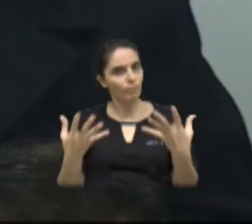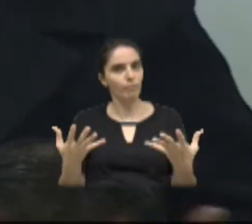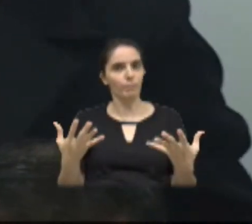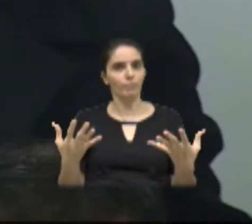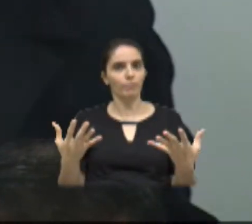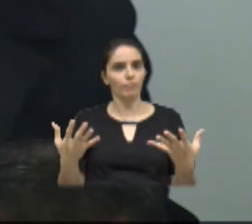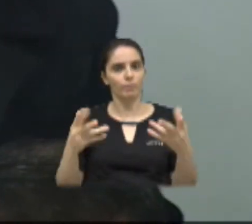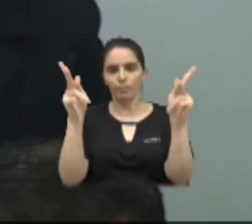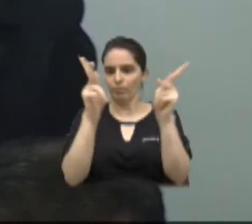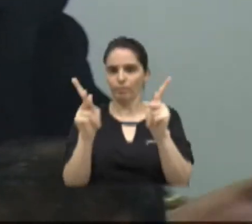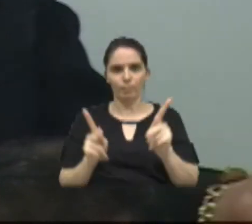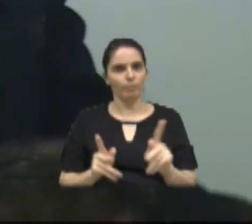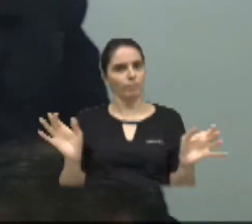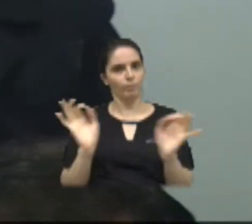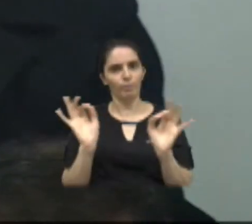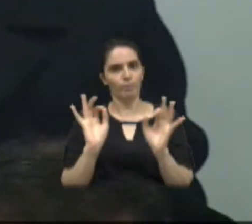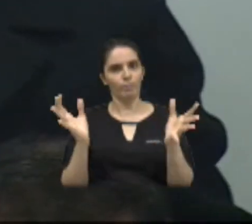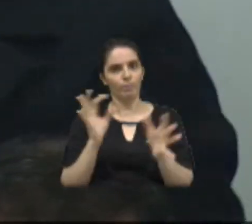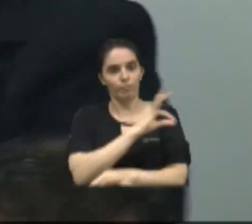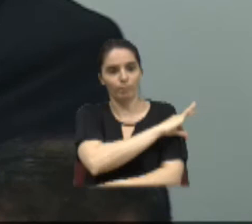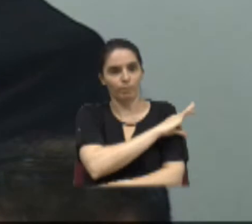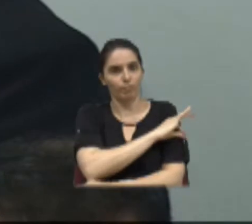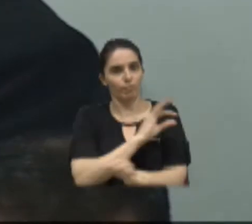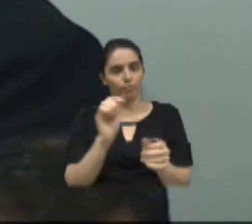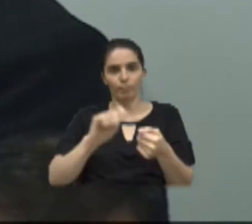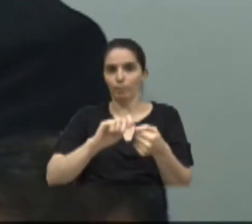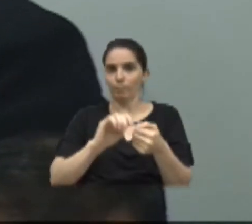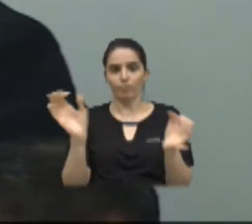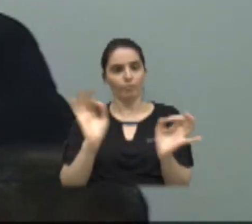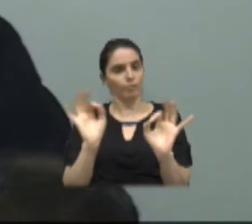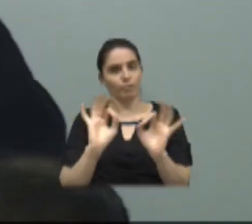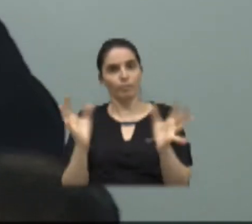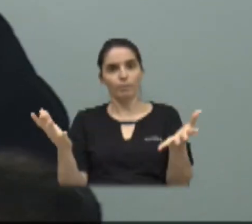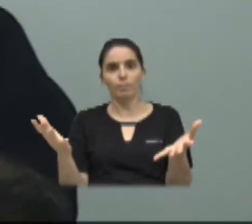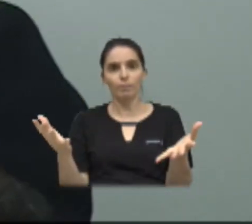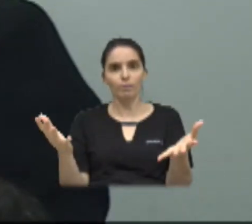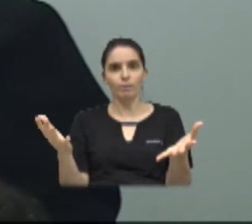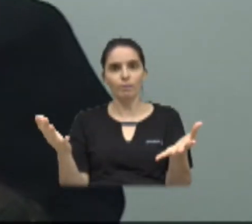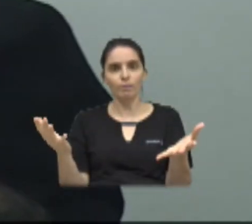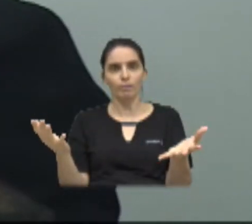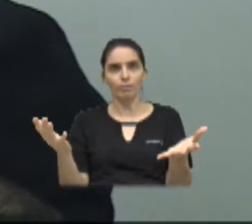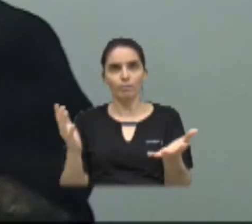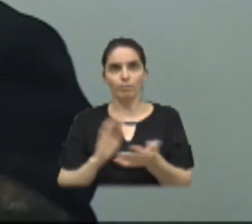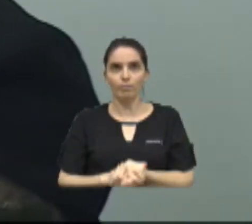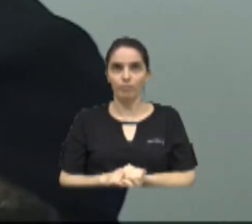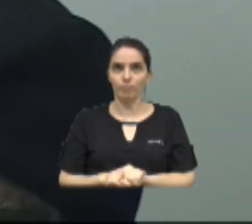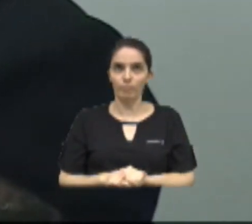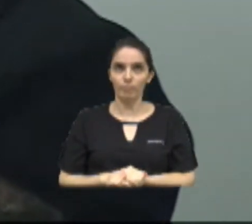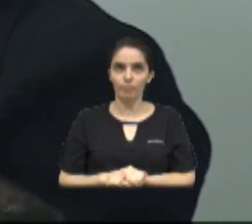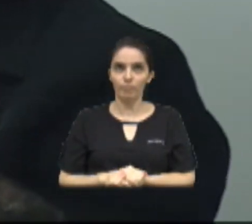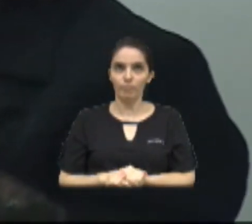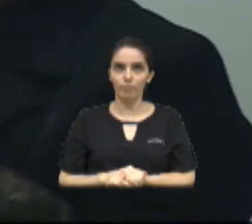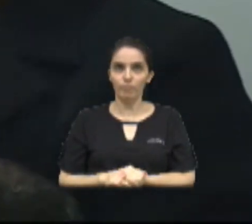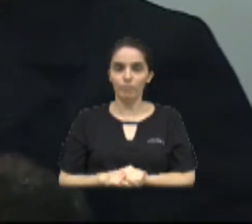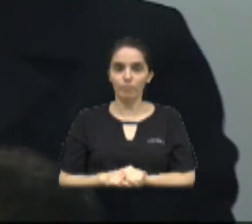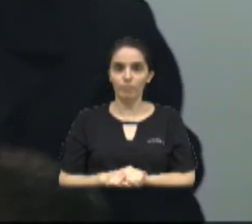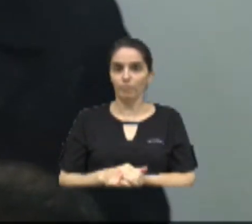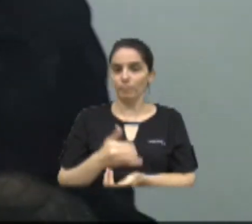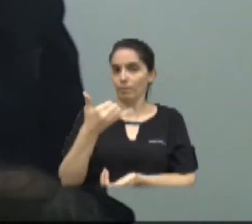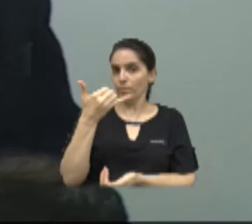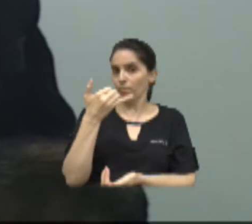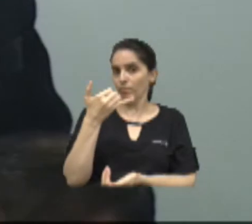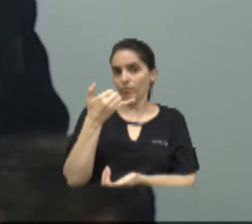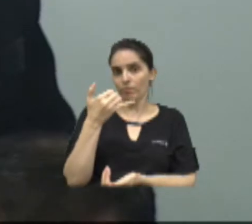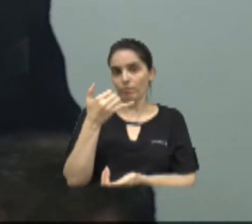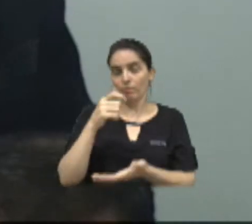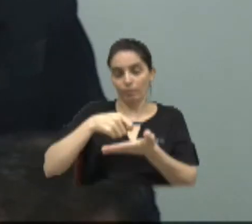porque é trabalho demais, que o homem não faz nada, cai tudo aqui, nós não temos caneta. A caneta está com ele, não está com a